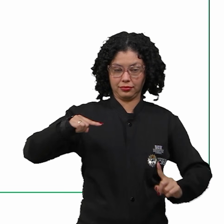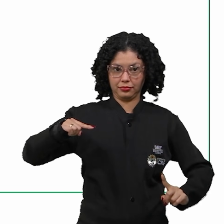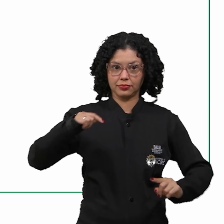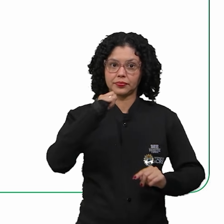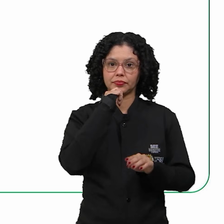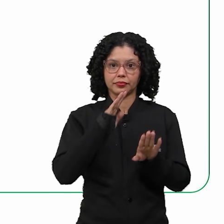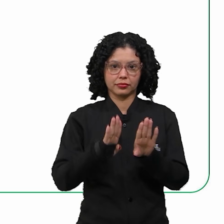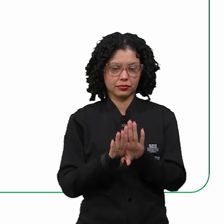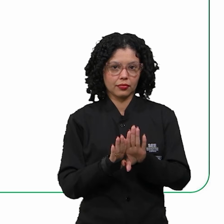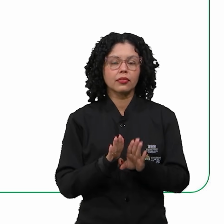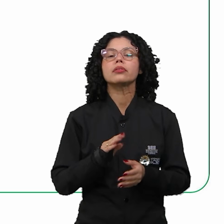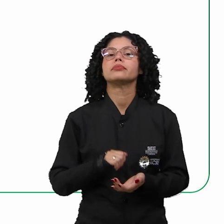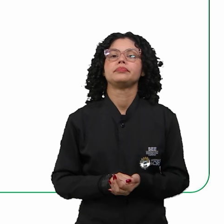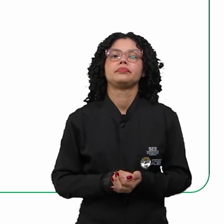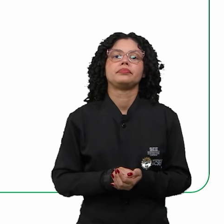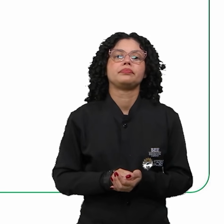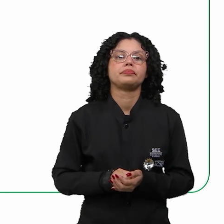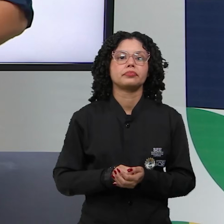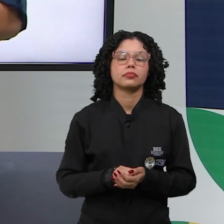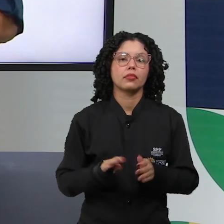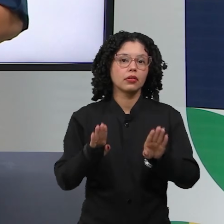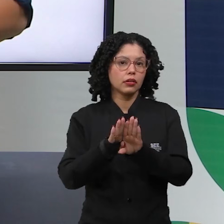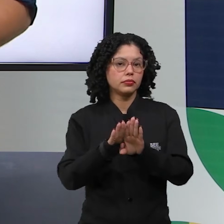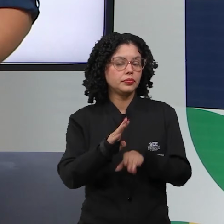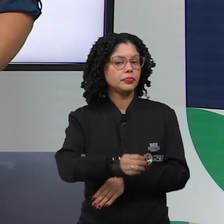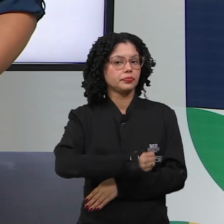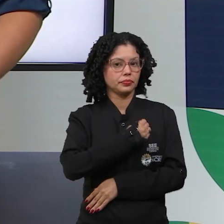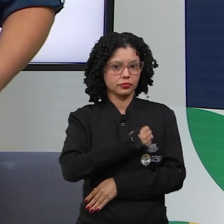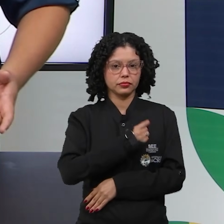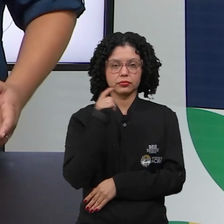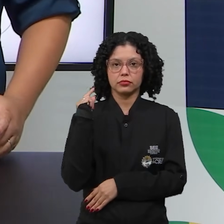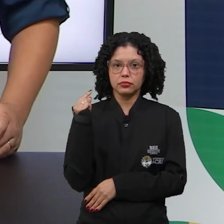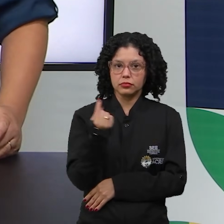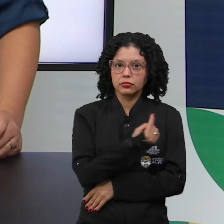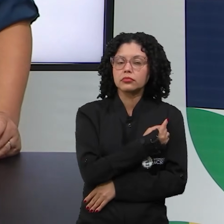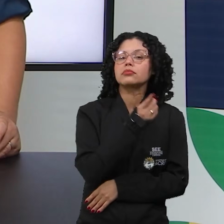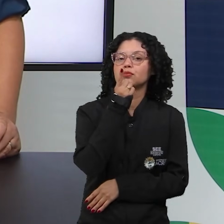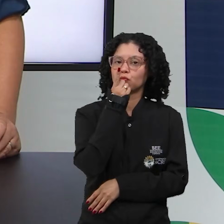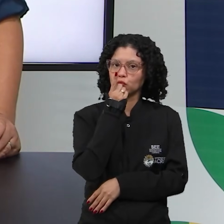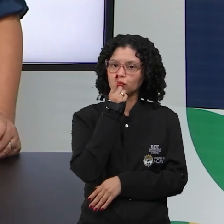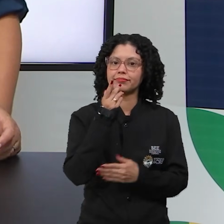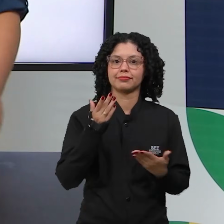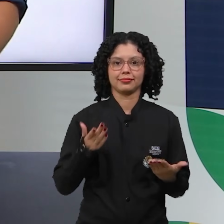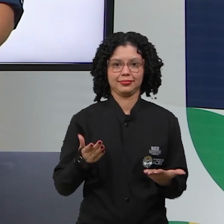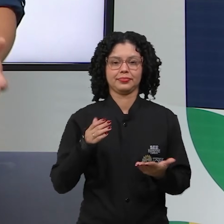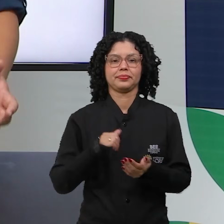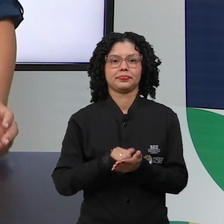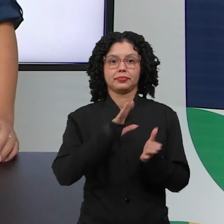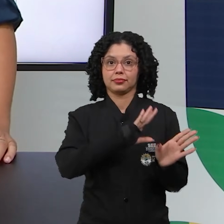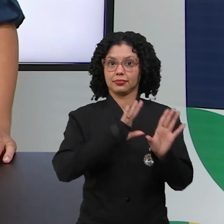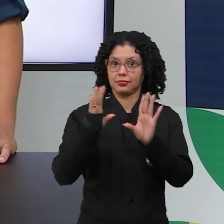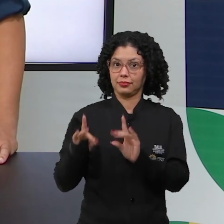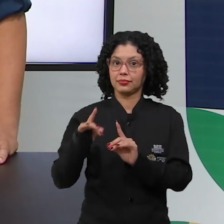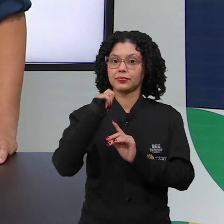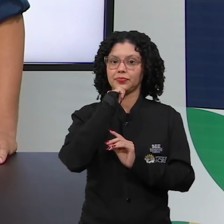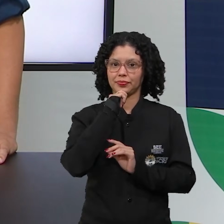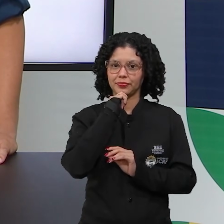Então, as figuras geométricas espaciais, elas estão presentes no nosso dia a dia através dos